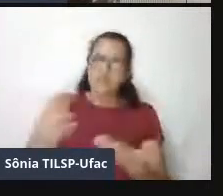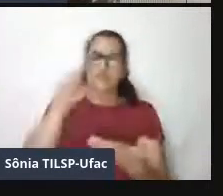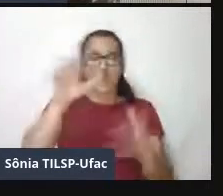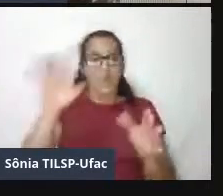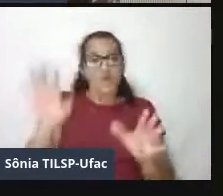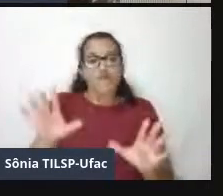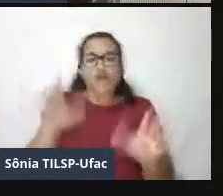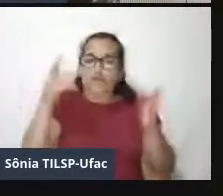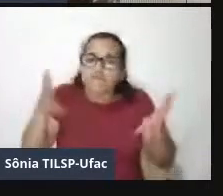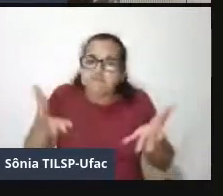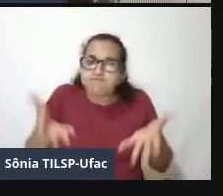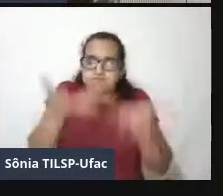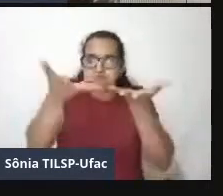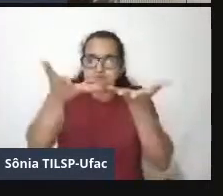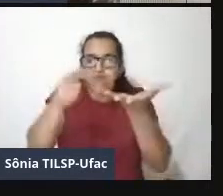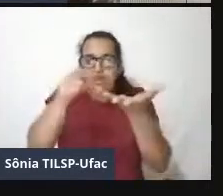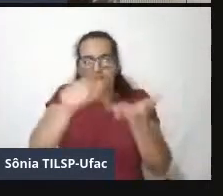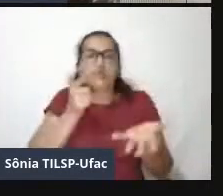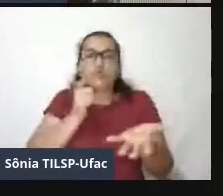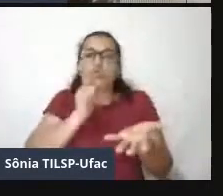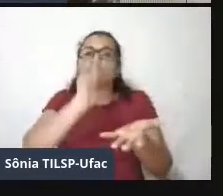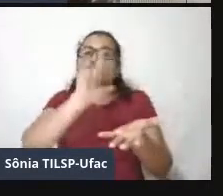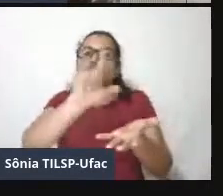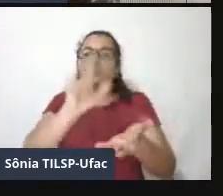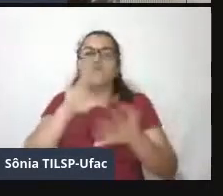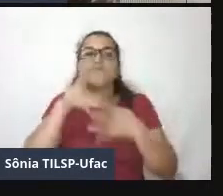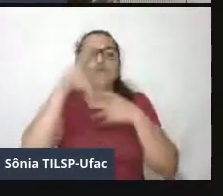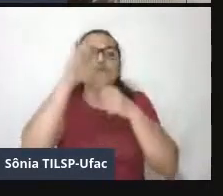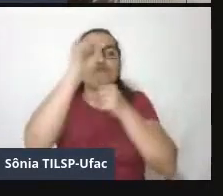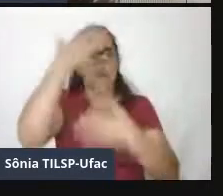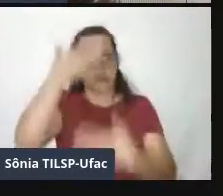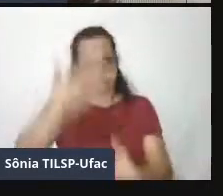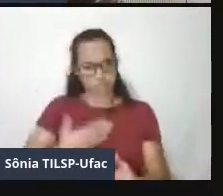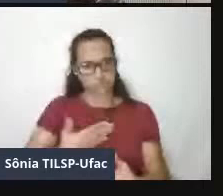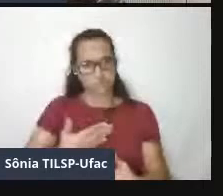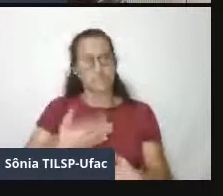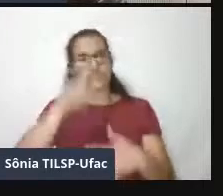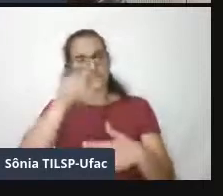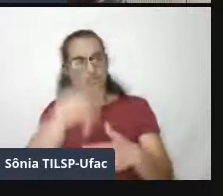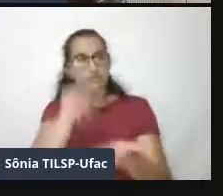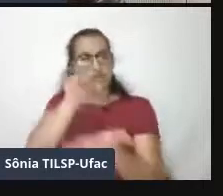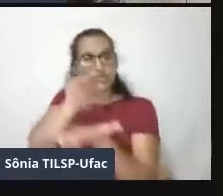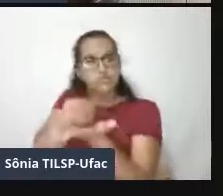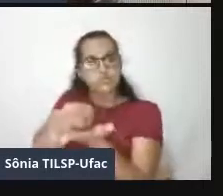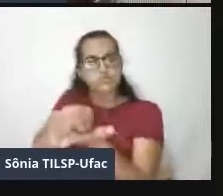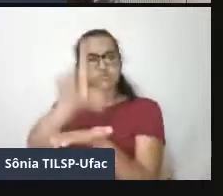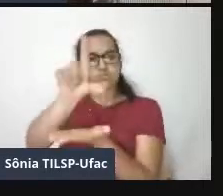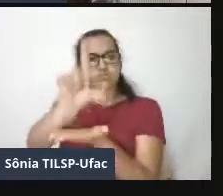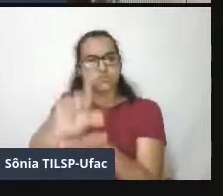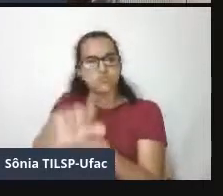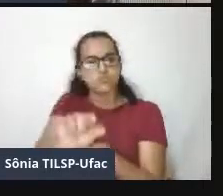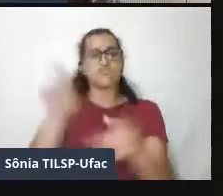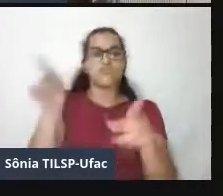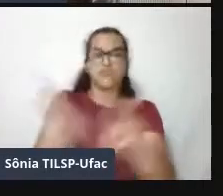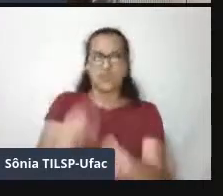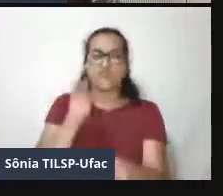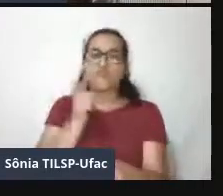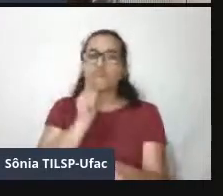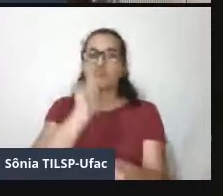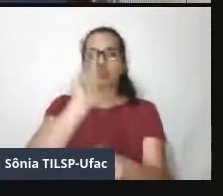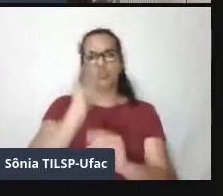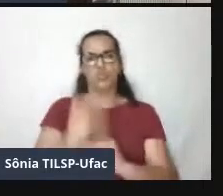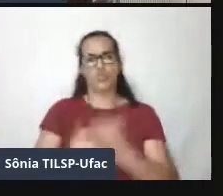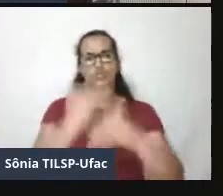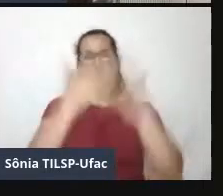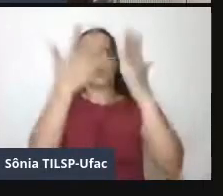fortalecimento de diafragma, é um paciente que vai ficar menos tempo hospitalizado, que vai ter um desfecho mais favorável, que vai contribuir para todo o